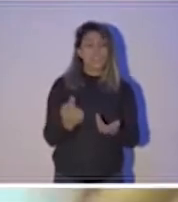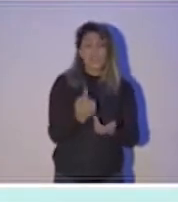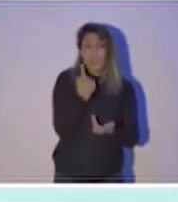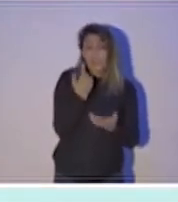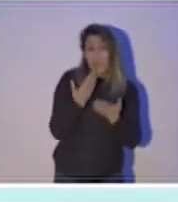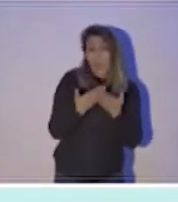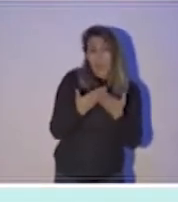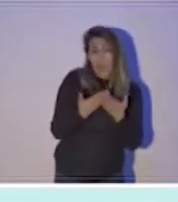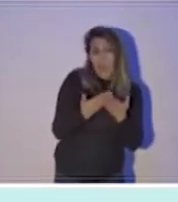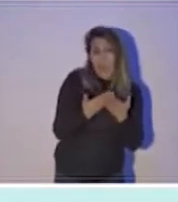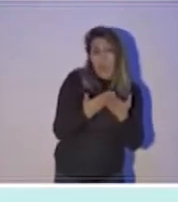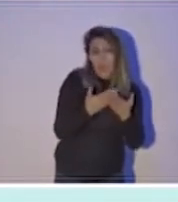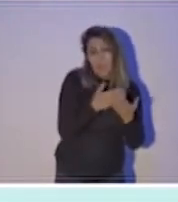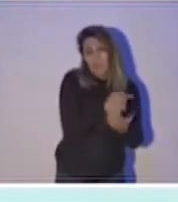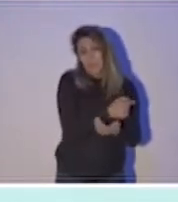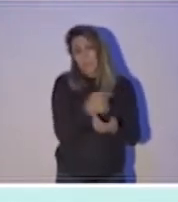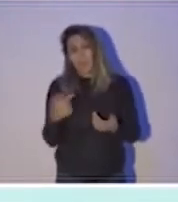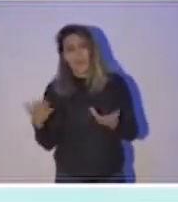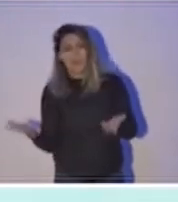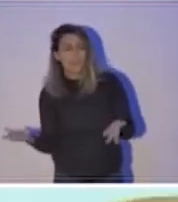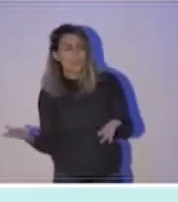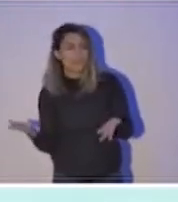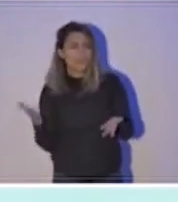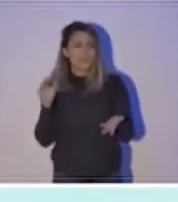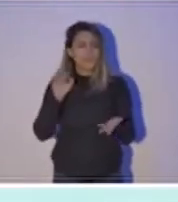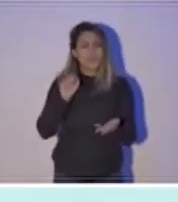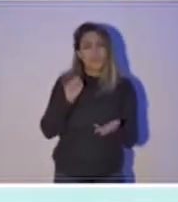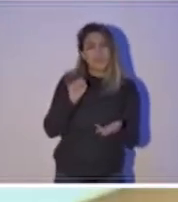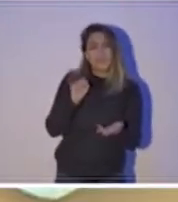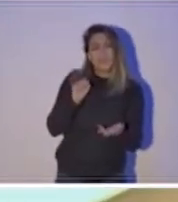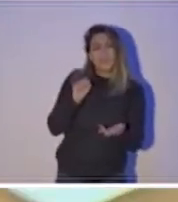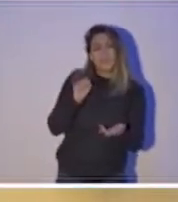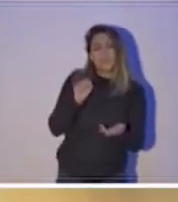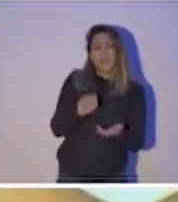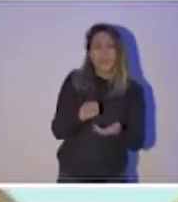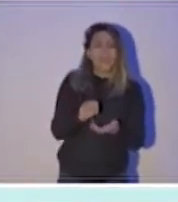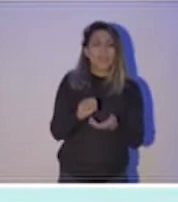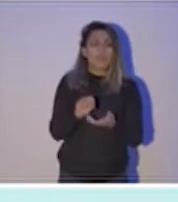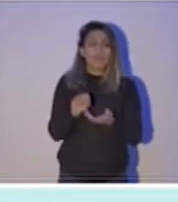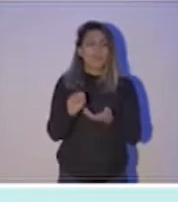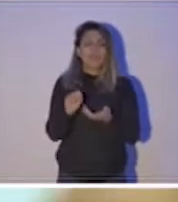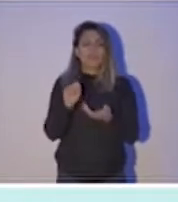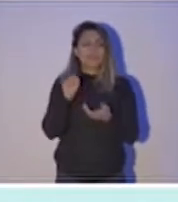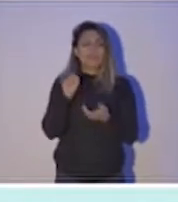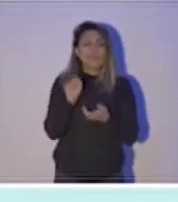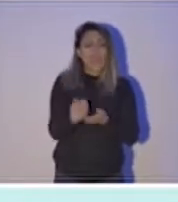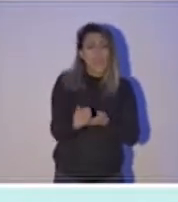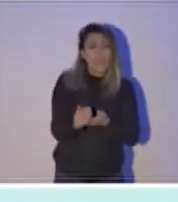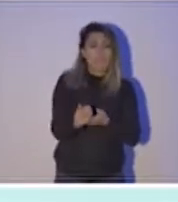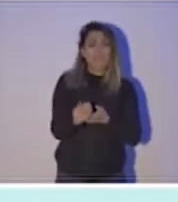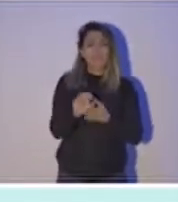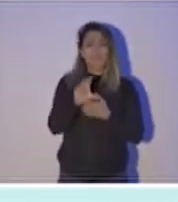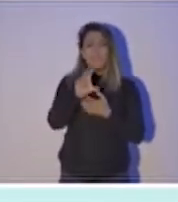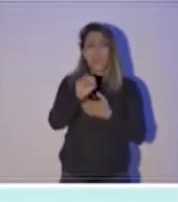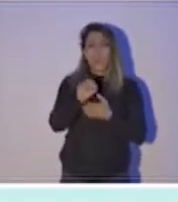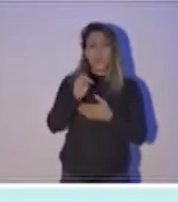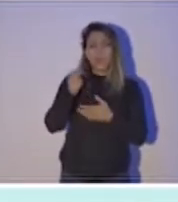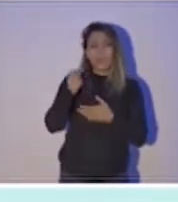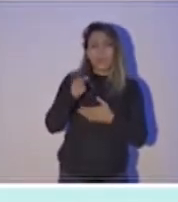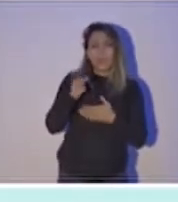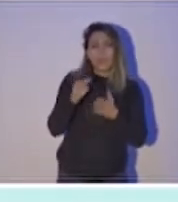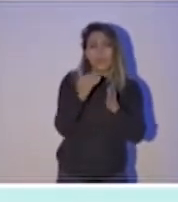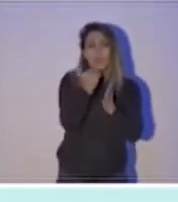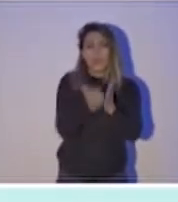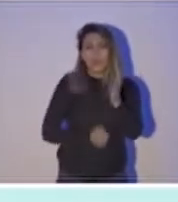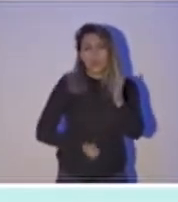cai no terceiro horário, você vai dar, de vez de 50 minutos, 20, porque 30 você está comendo. Então, é